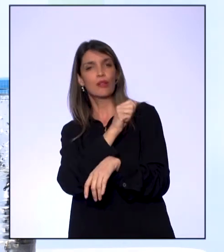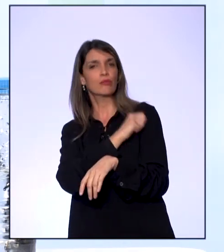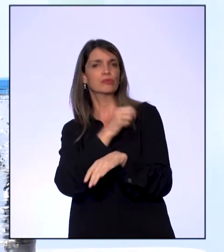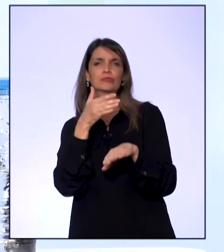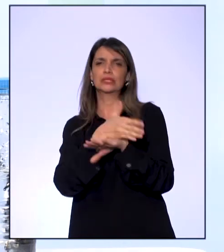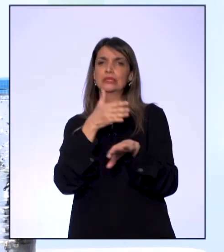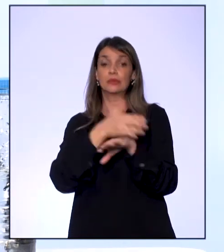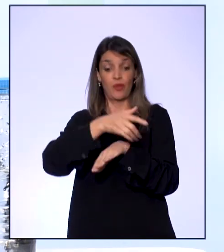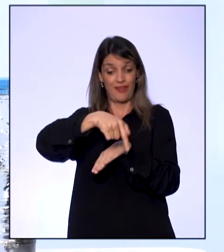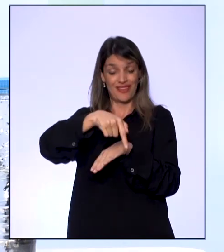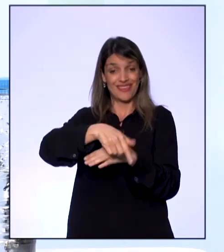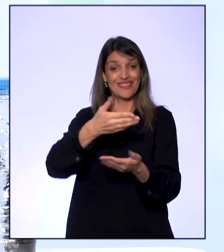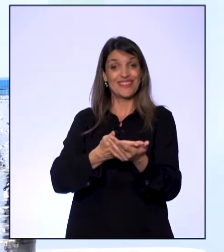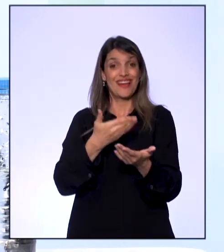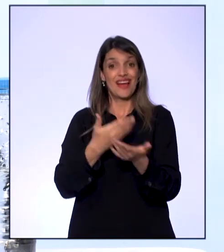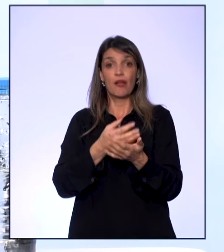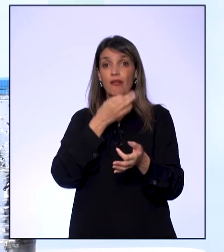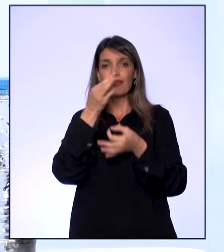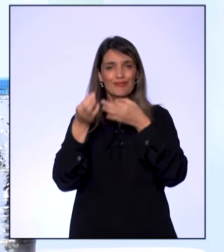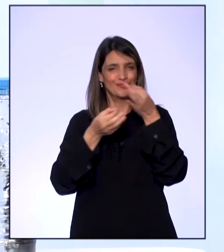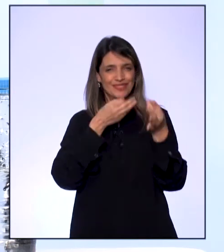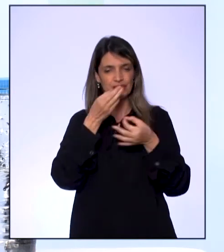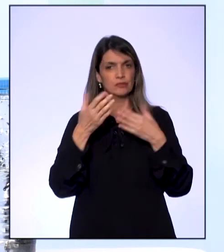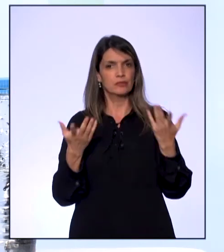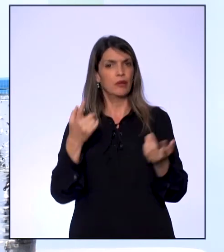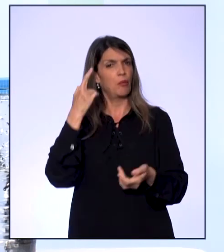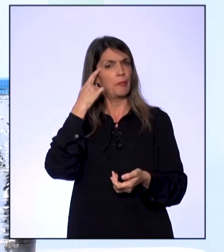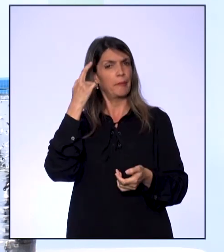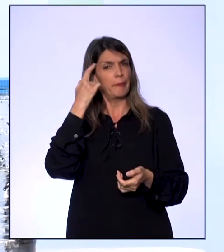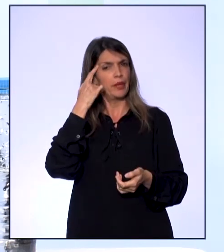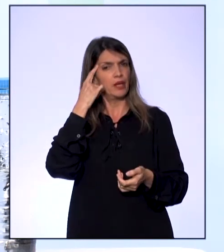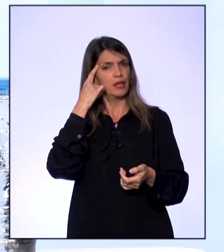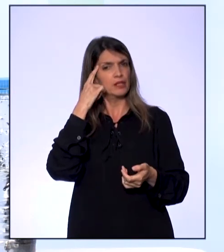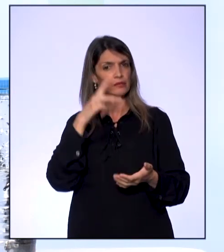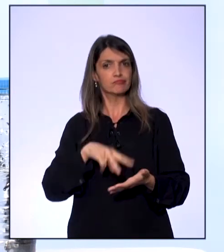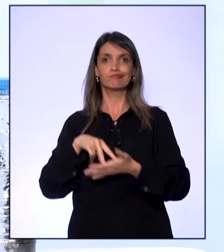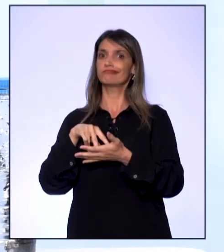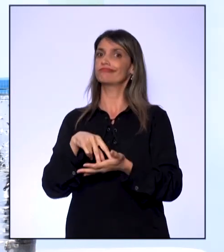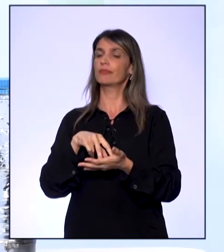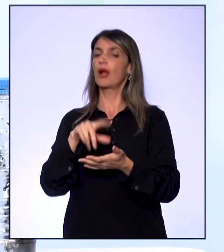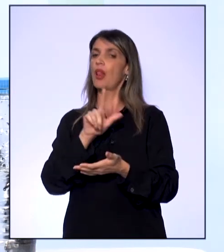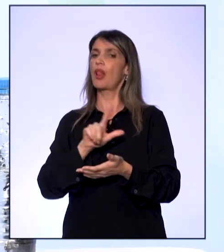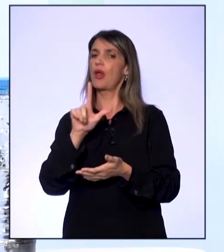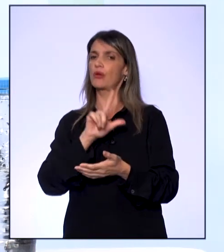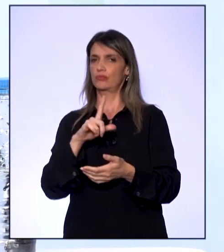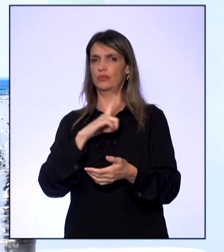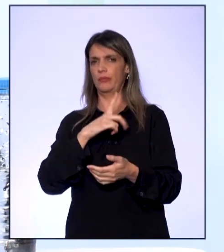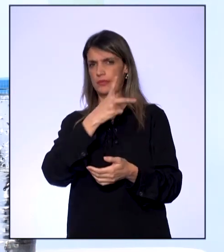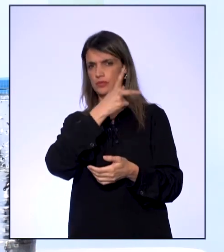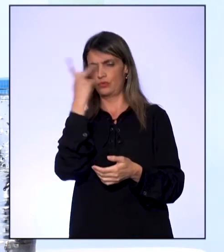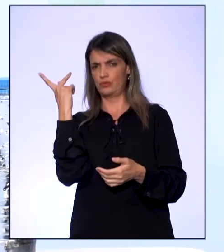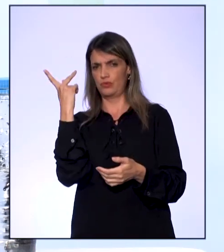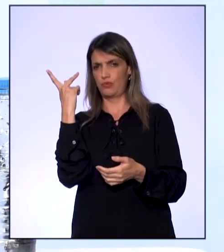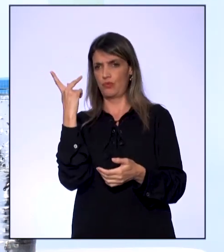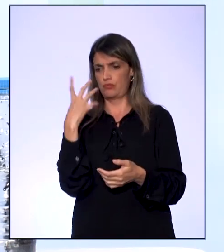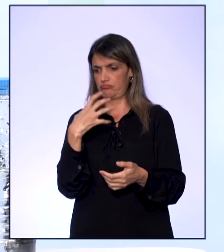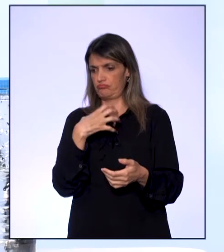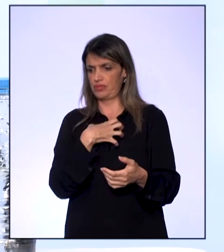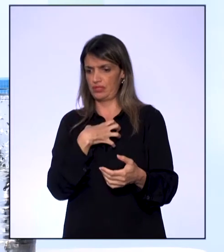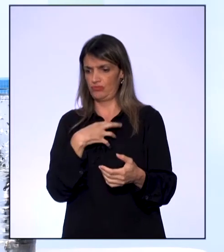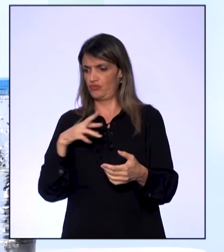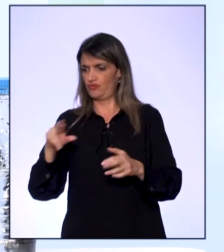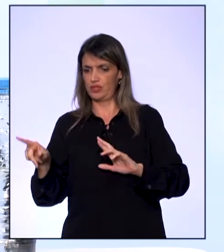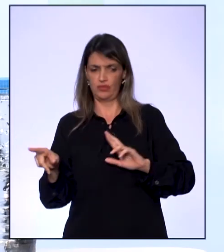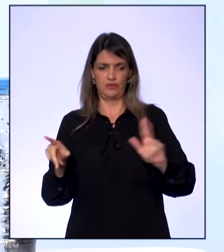dessa aula sobre a argumentação. Então, a gente pensa no posicionamento. É claro que terão pessoas que se posicionam de uma forma e outras de outras